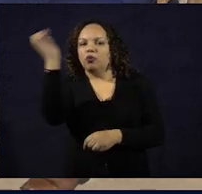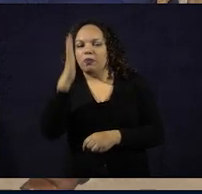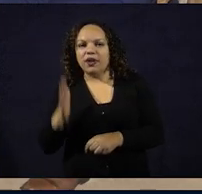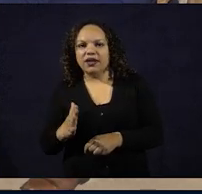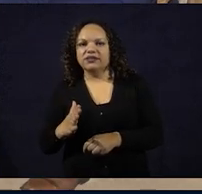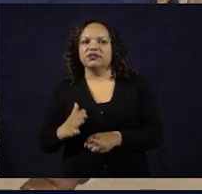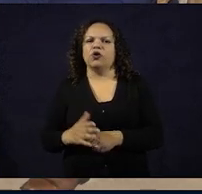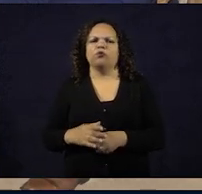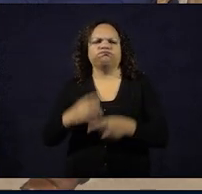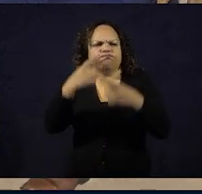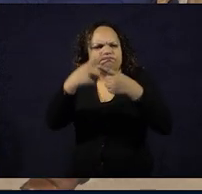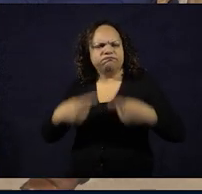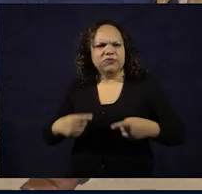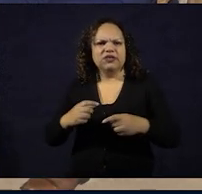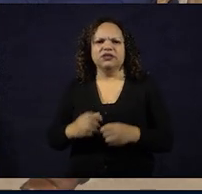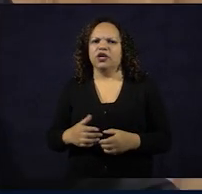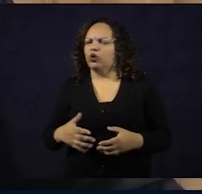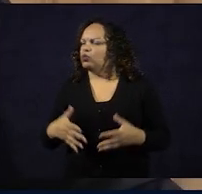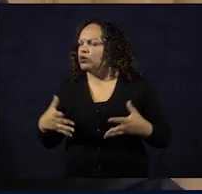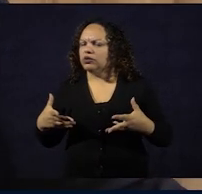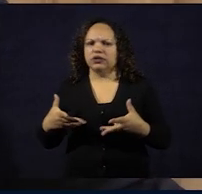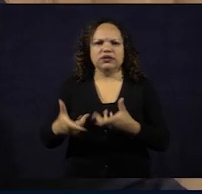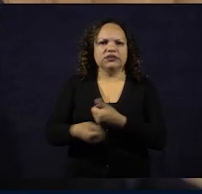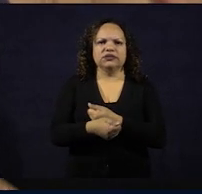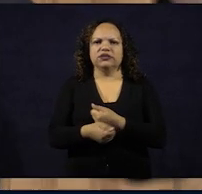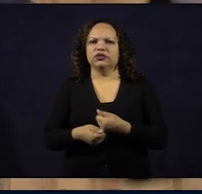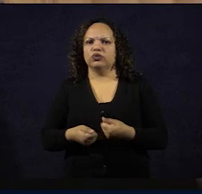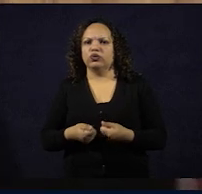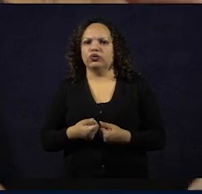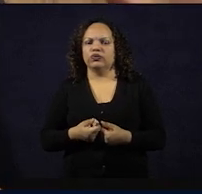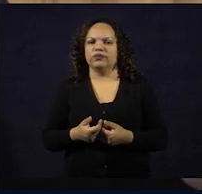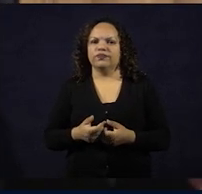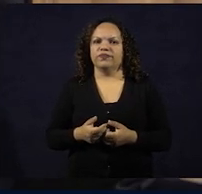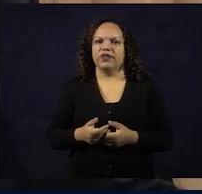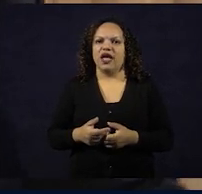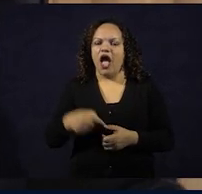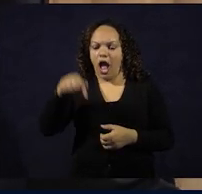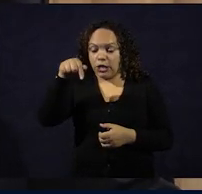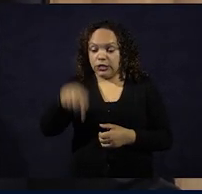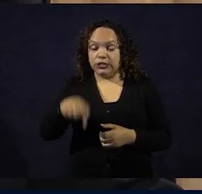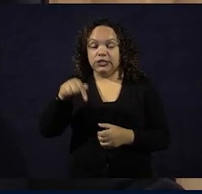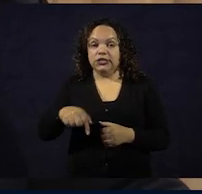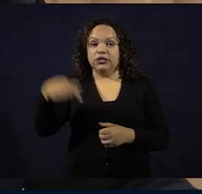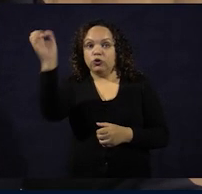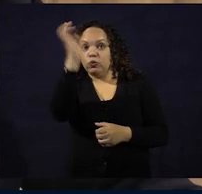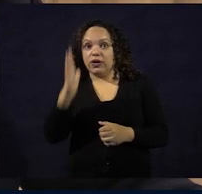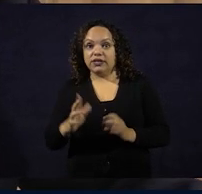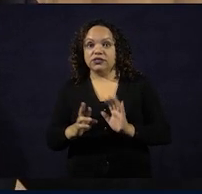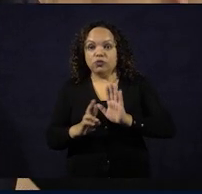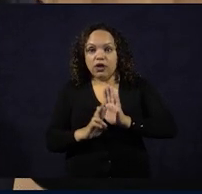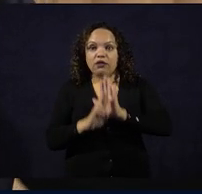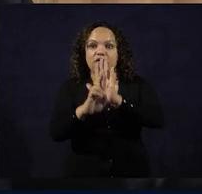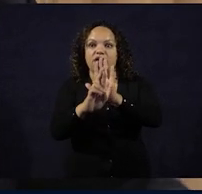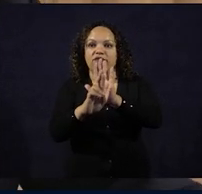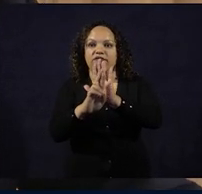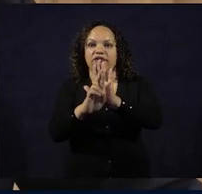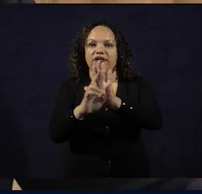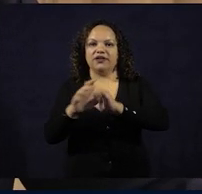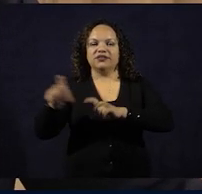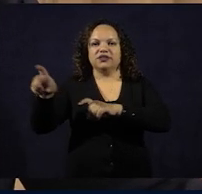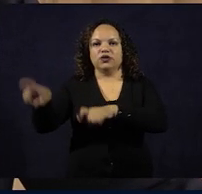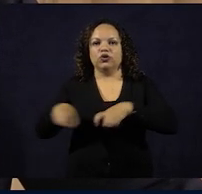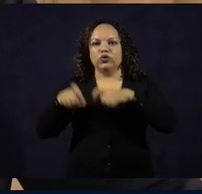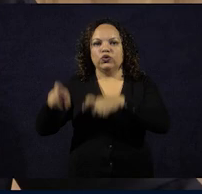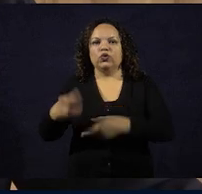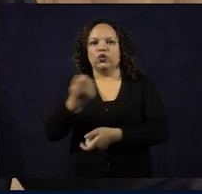o mais competitivo em quase todas as culturas então aqui tinha que ser o a referência do Agro e a gente tinha que pôr muito empresa